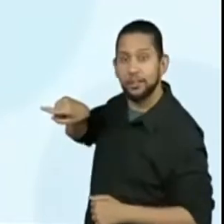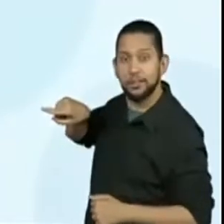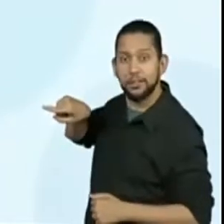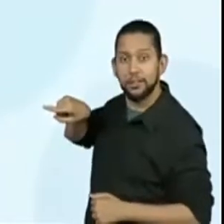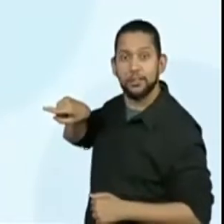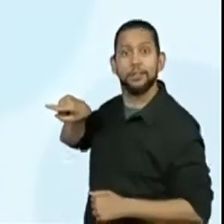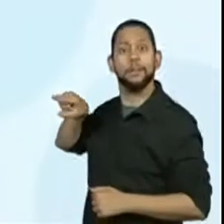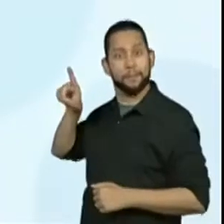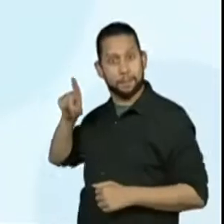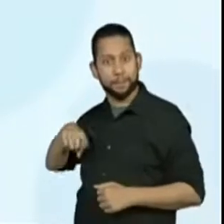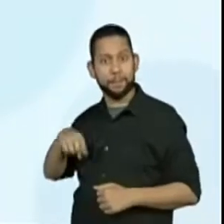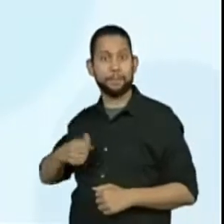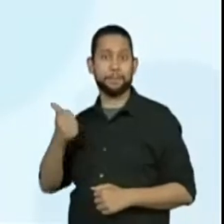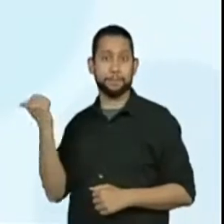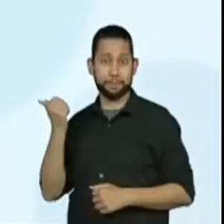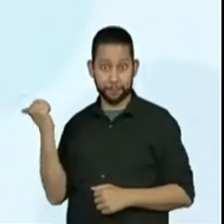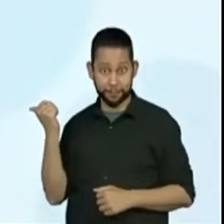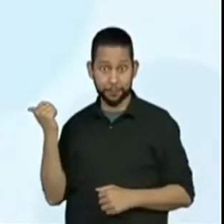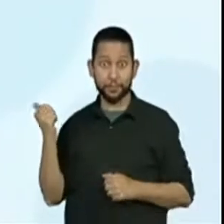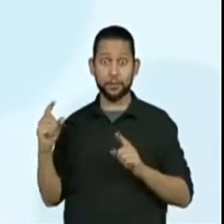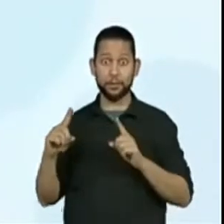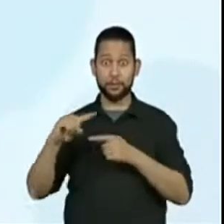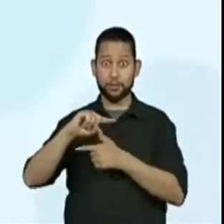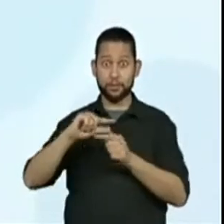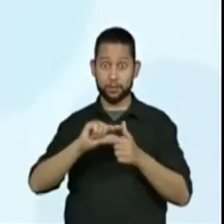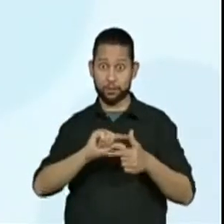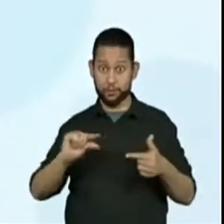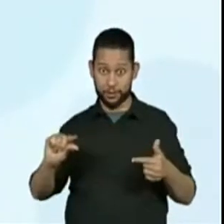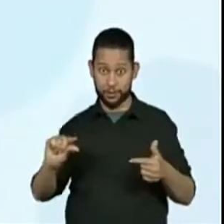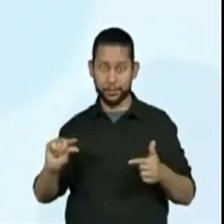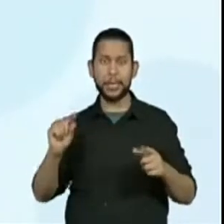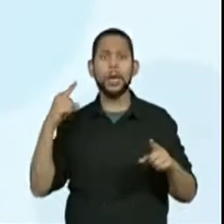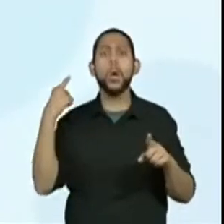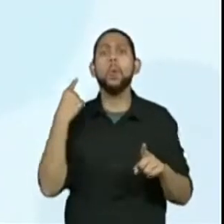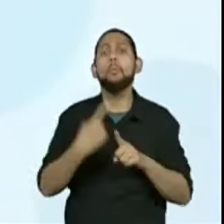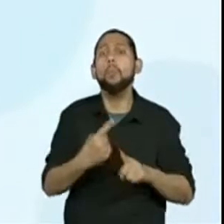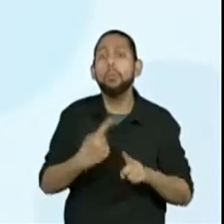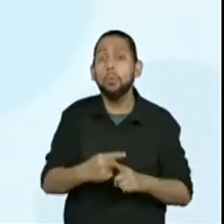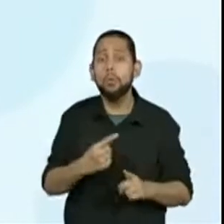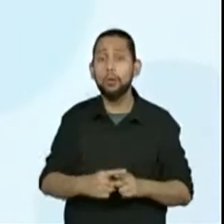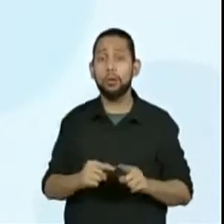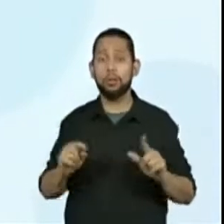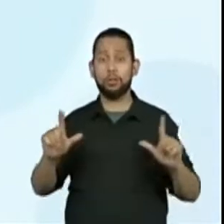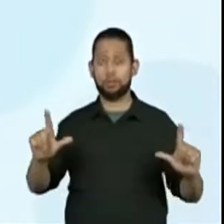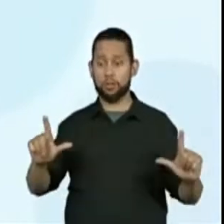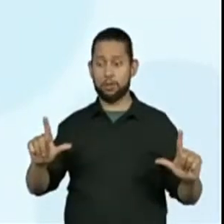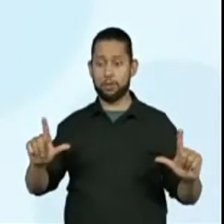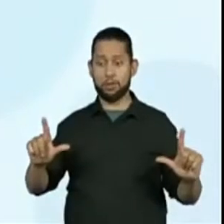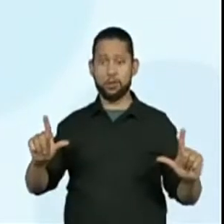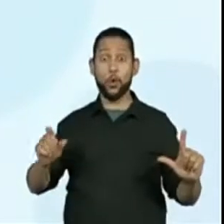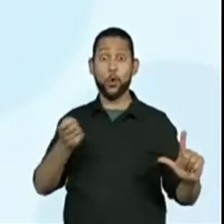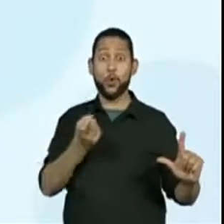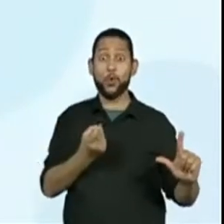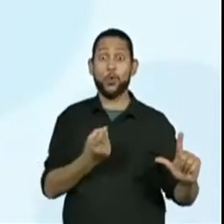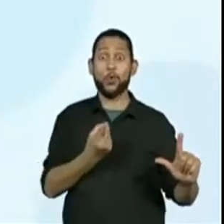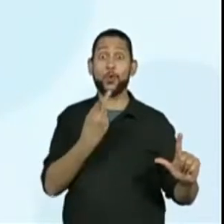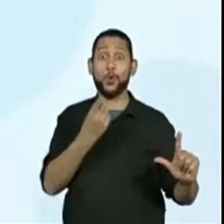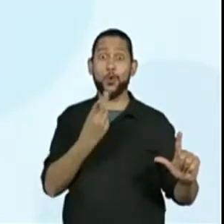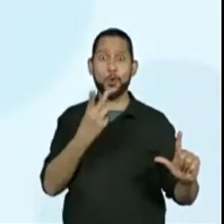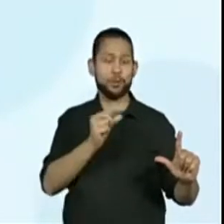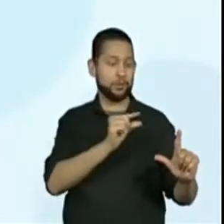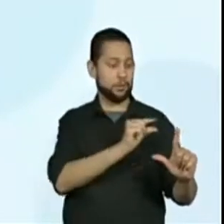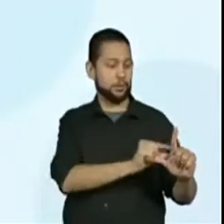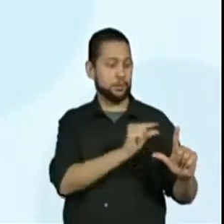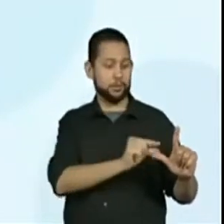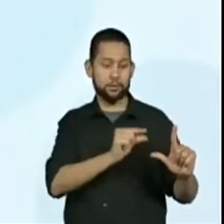quadriculada. O ônibus, então, numa escala de 1 para 200, vai